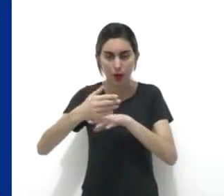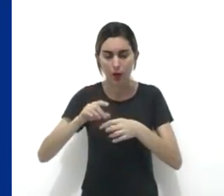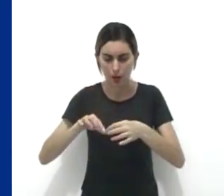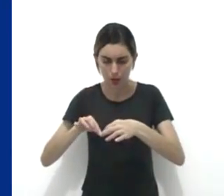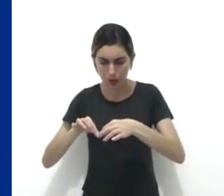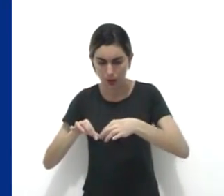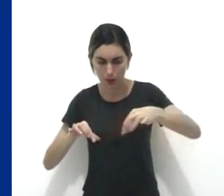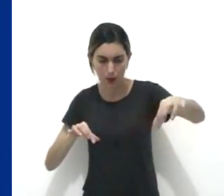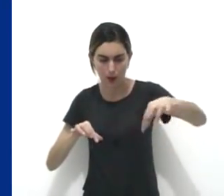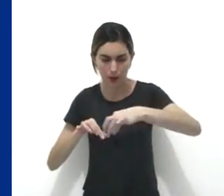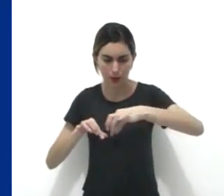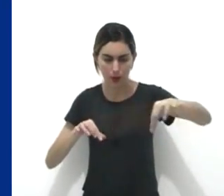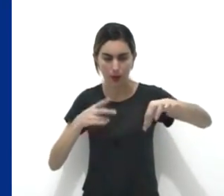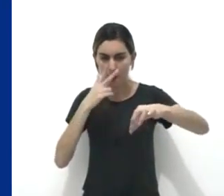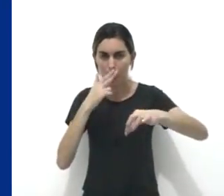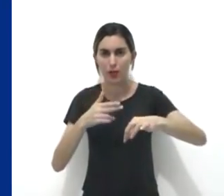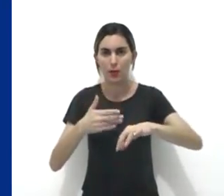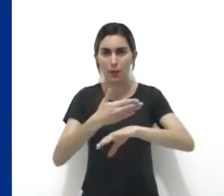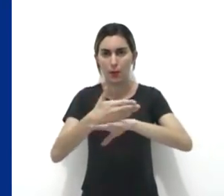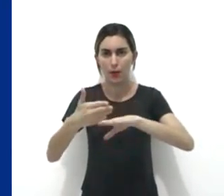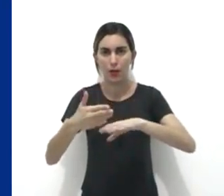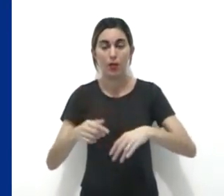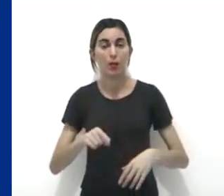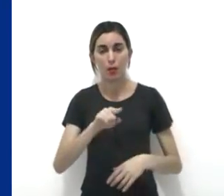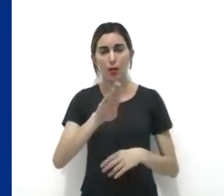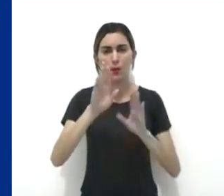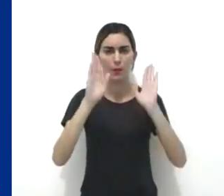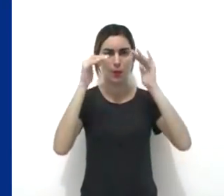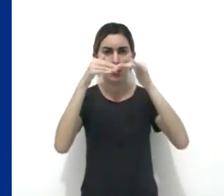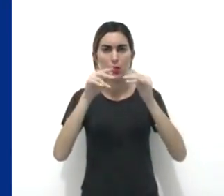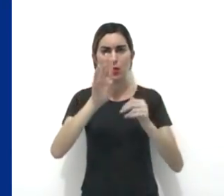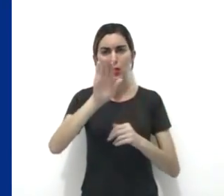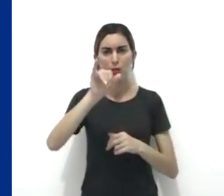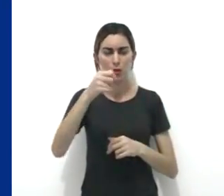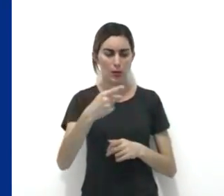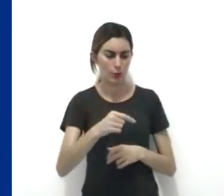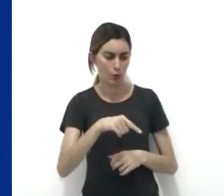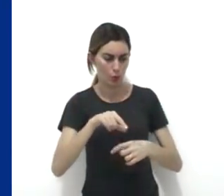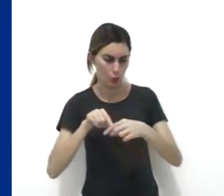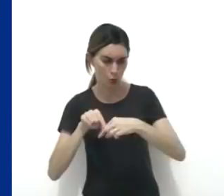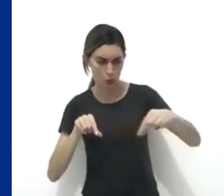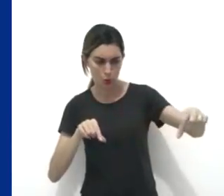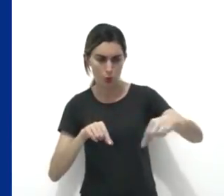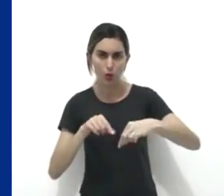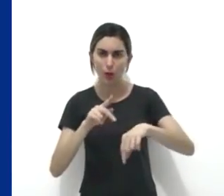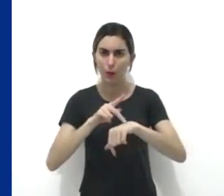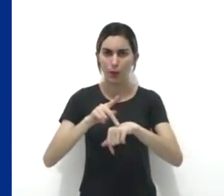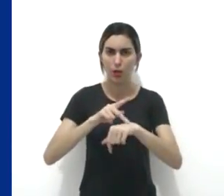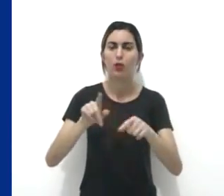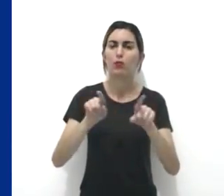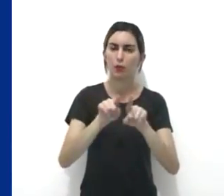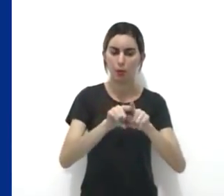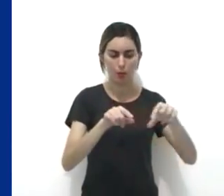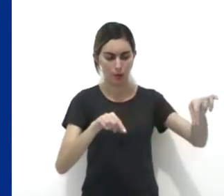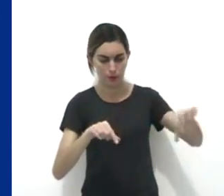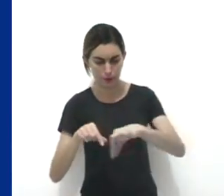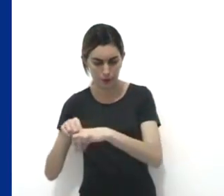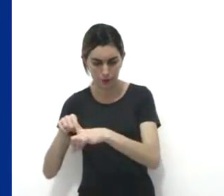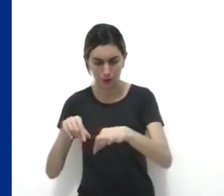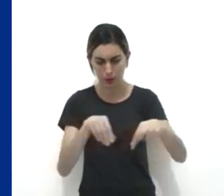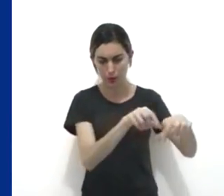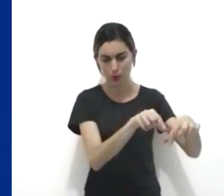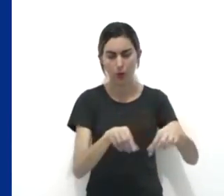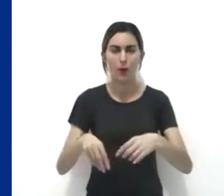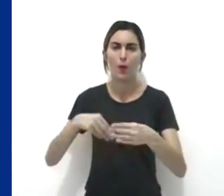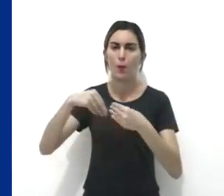na mesma diagonal. Consequentemente, o bispo que estiver na diagonal preta fará o mesmo movimento,